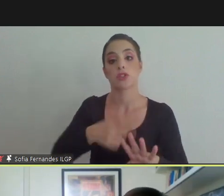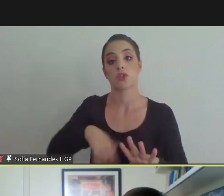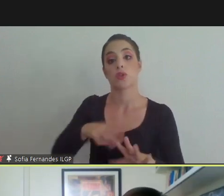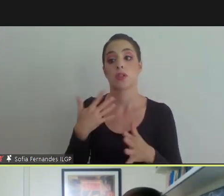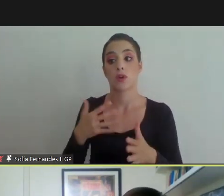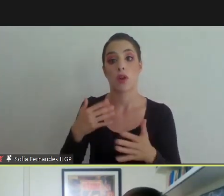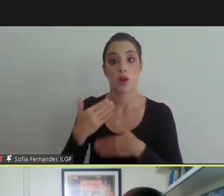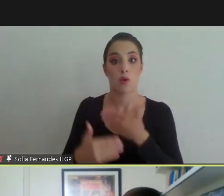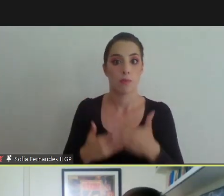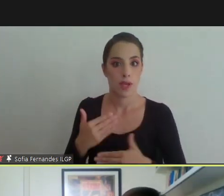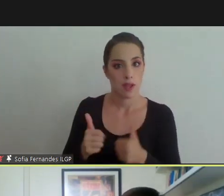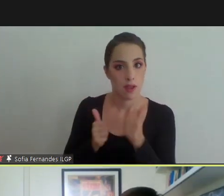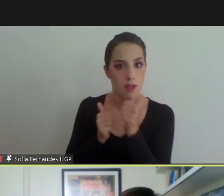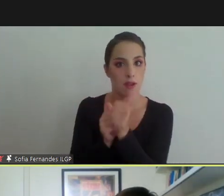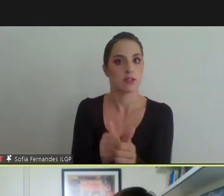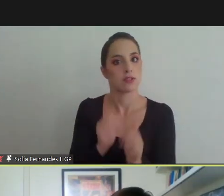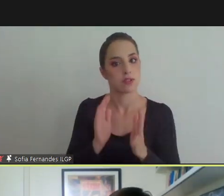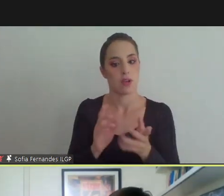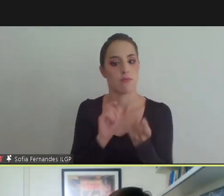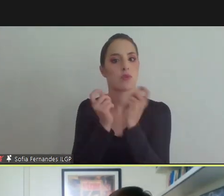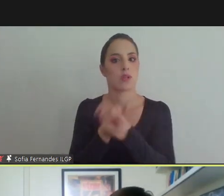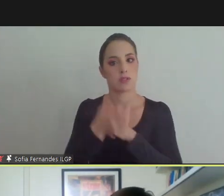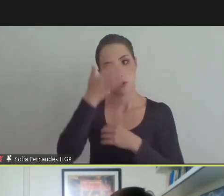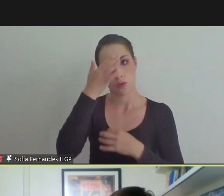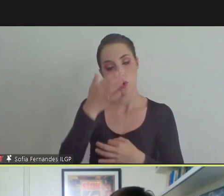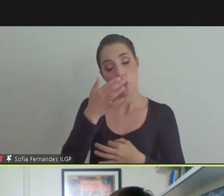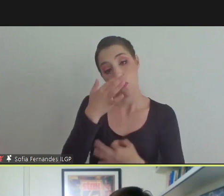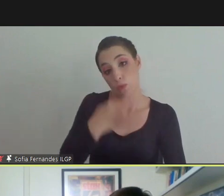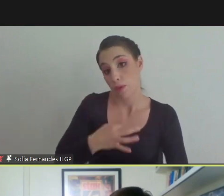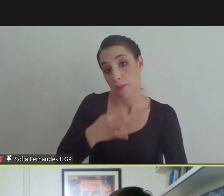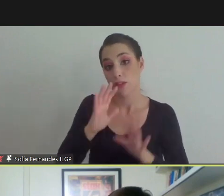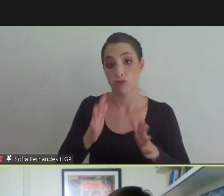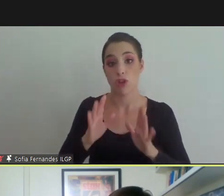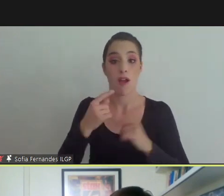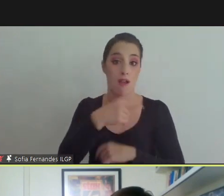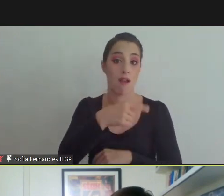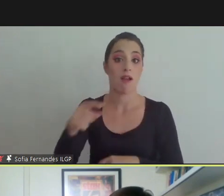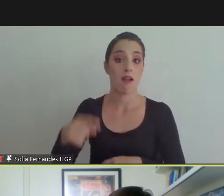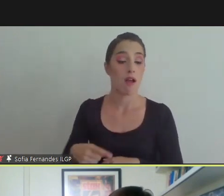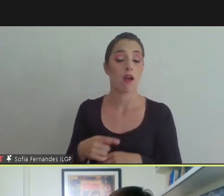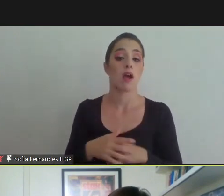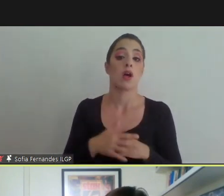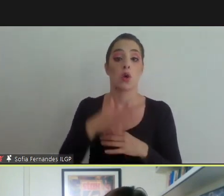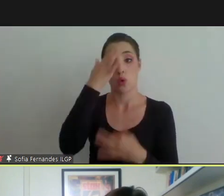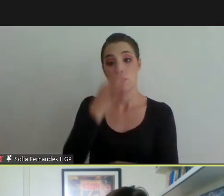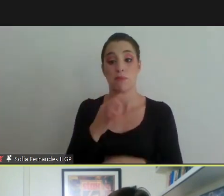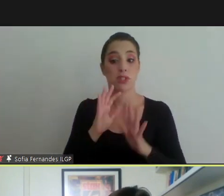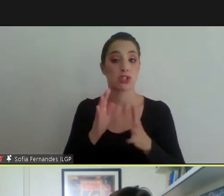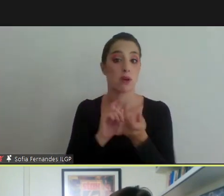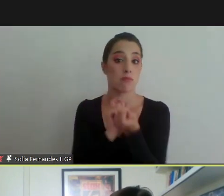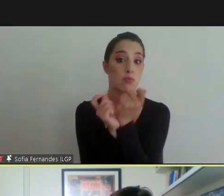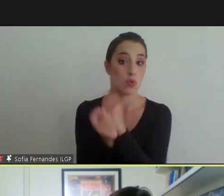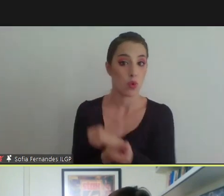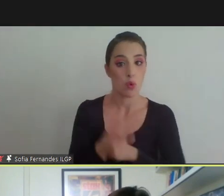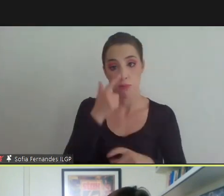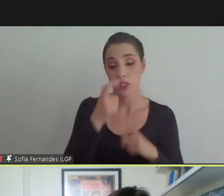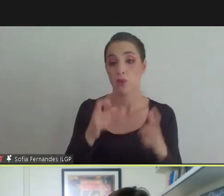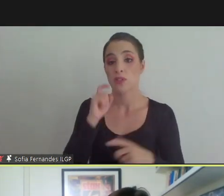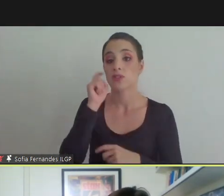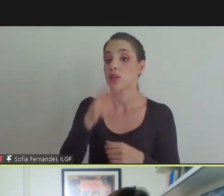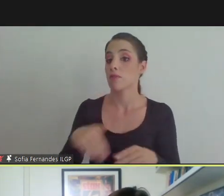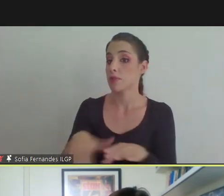medida isso vem gerando uma mudança de comportamento nos servidores. Tem uma escala comportamental que é aplicada às pessoas que participam do projeto no